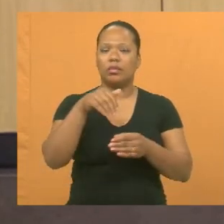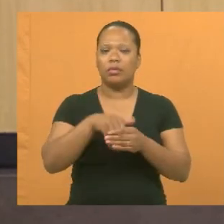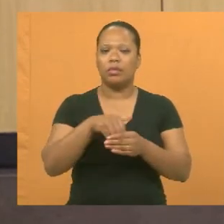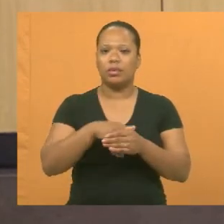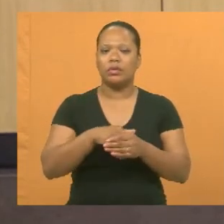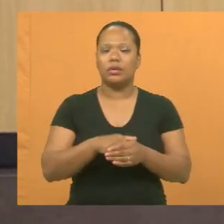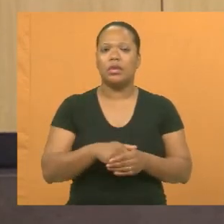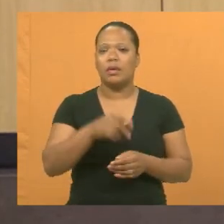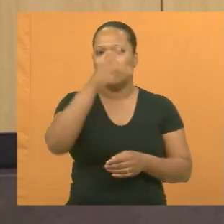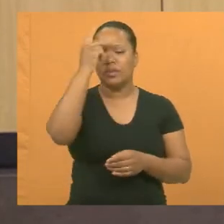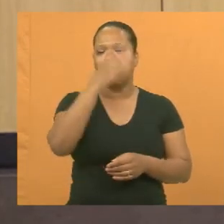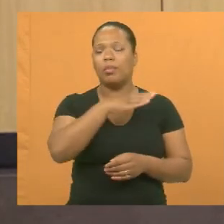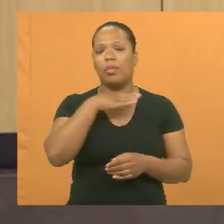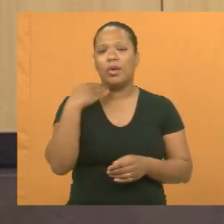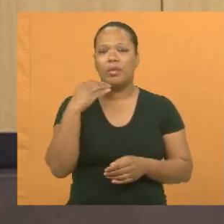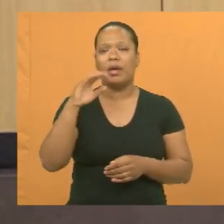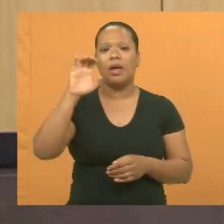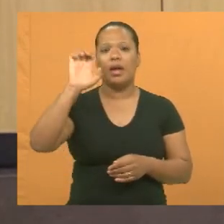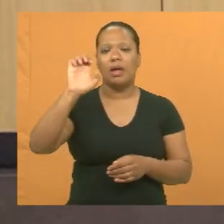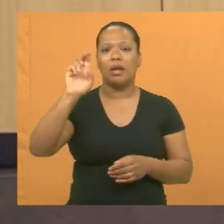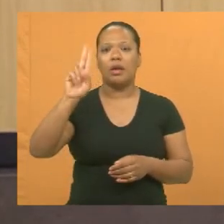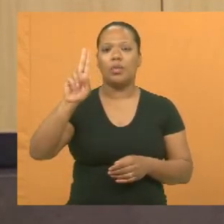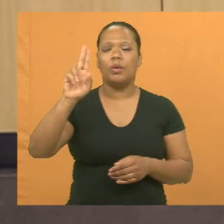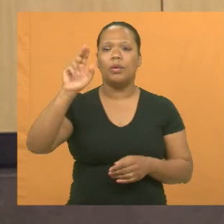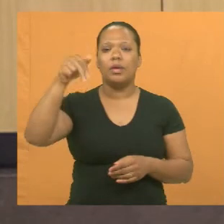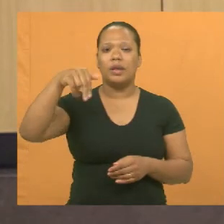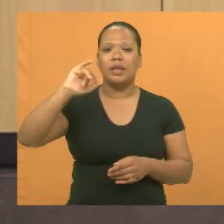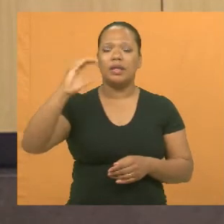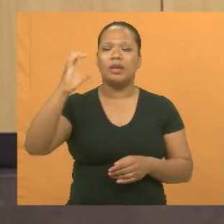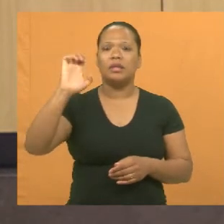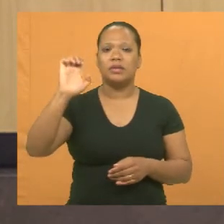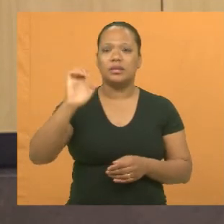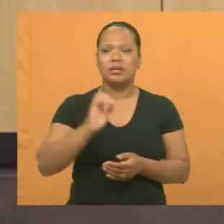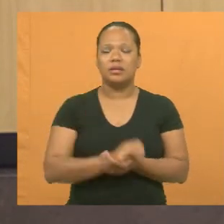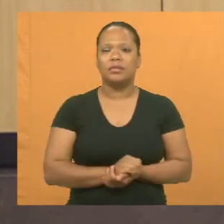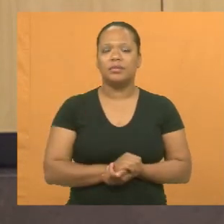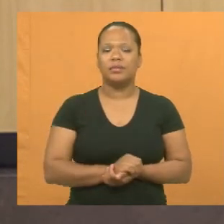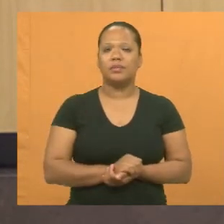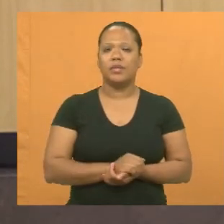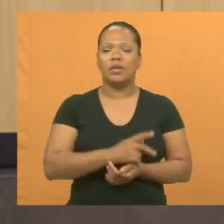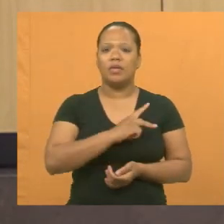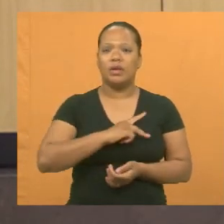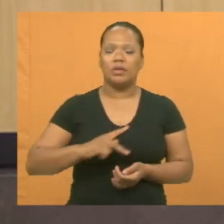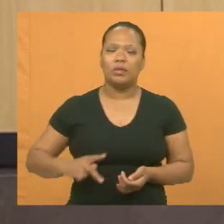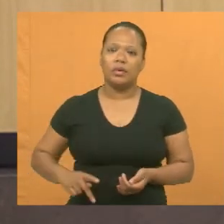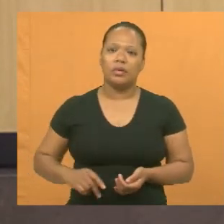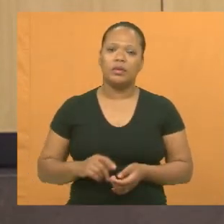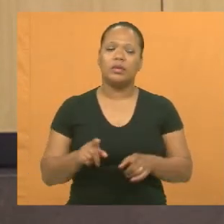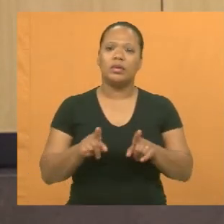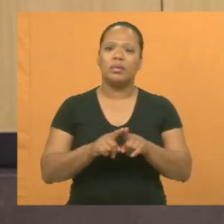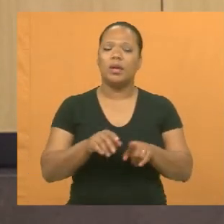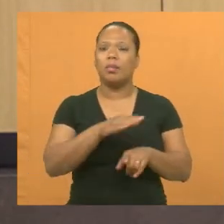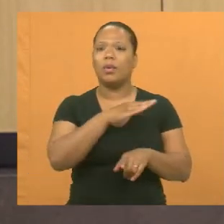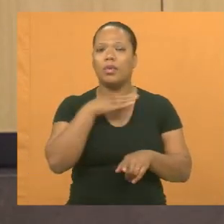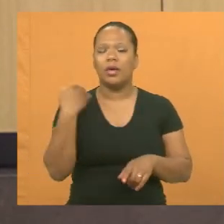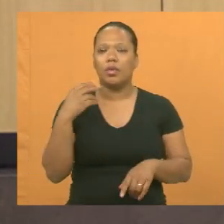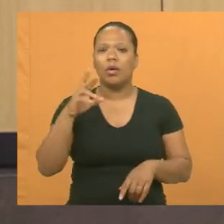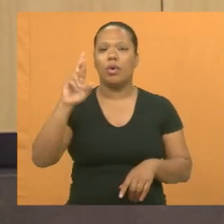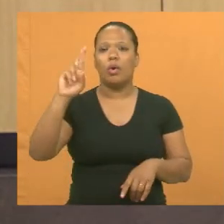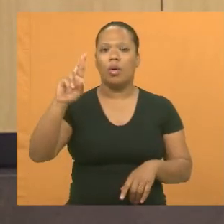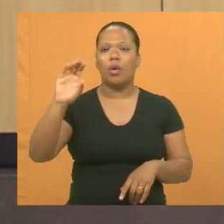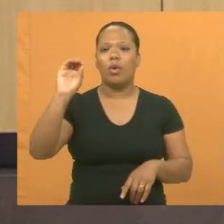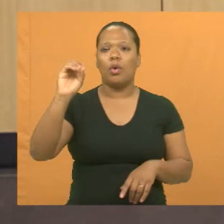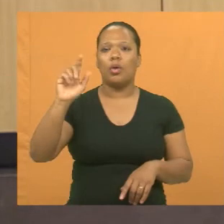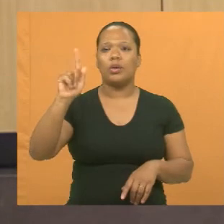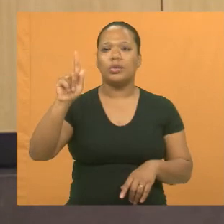pelo falecimento de Eunice Vitório, formulado pelo vereador Abner de Madureira. Voto de pesar pelo falecimento de Rogério Roberto